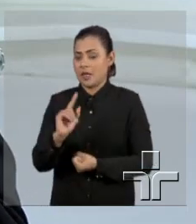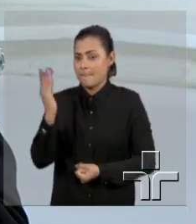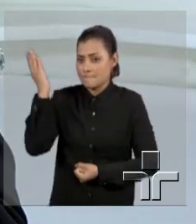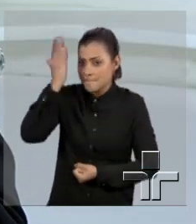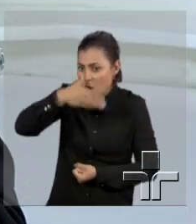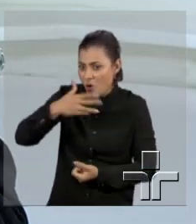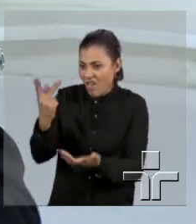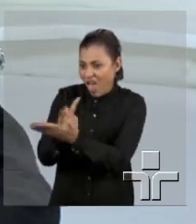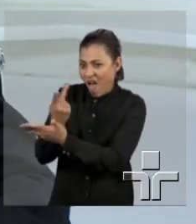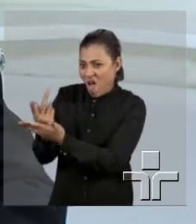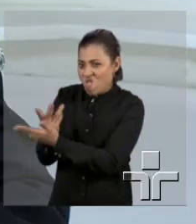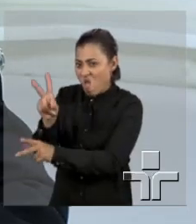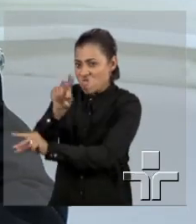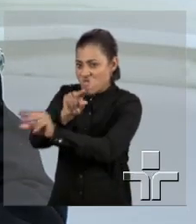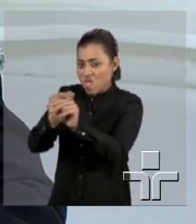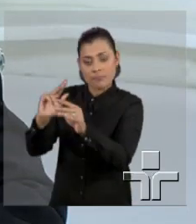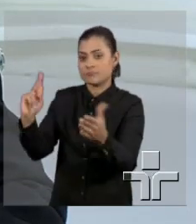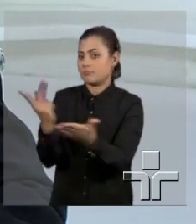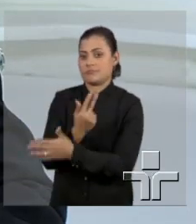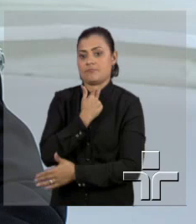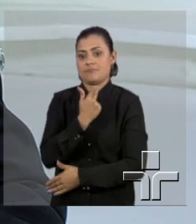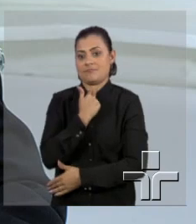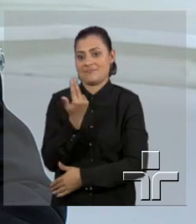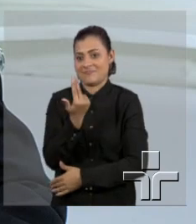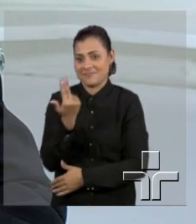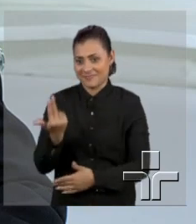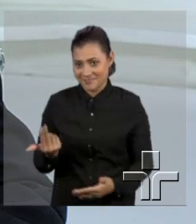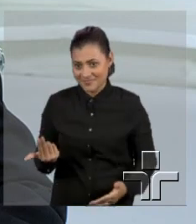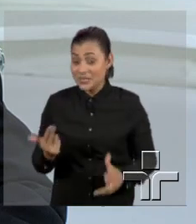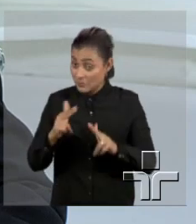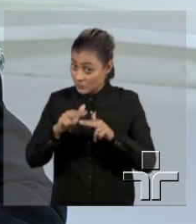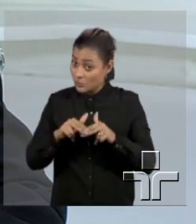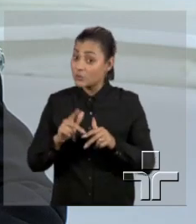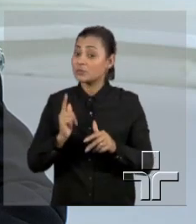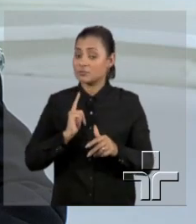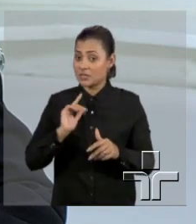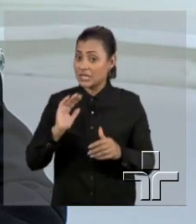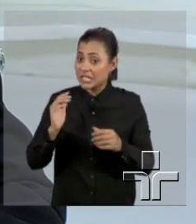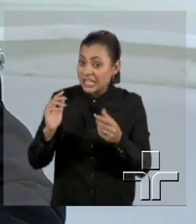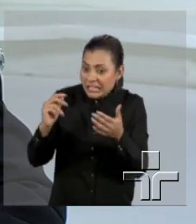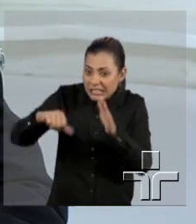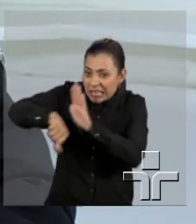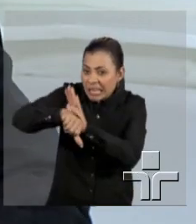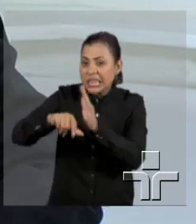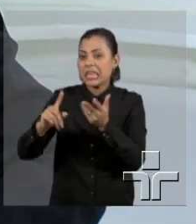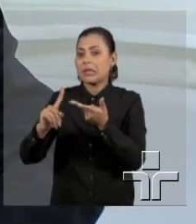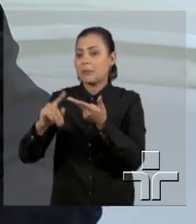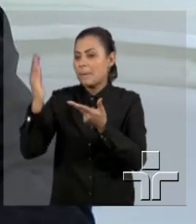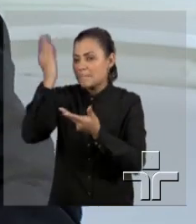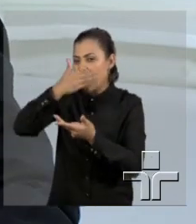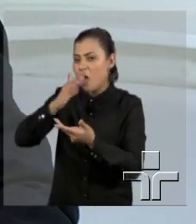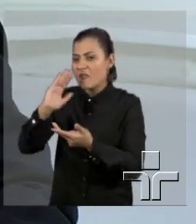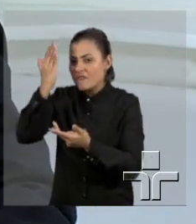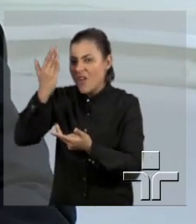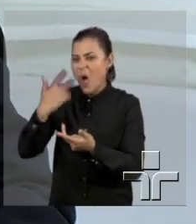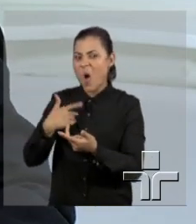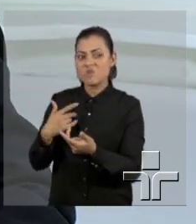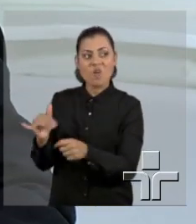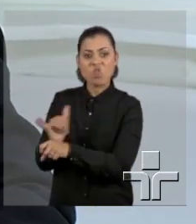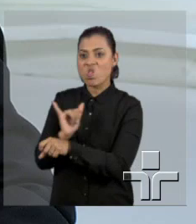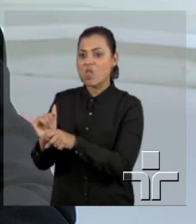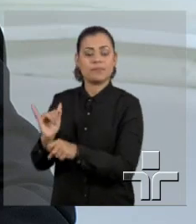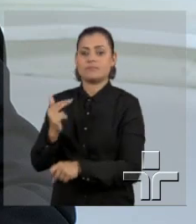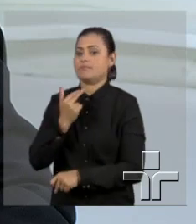processo as provas admitidas por meios ilícitos. E no processo, uma forma